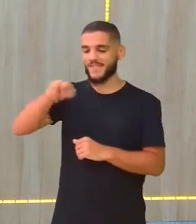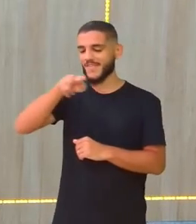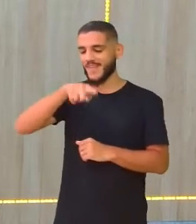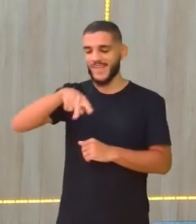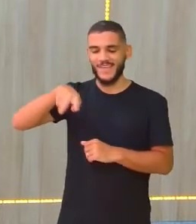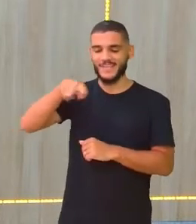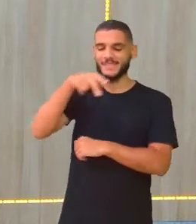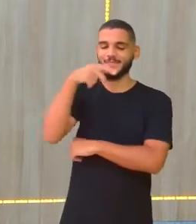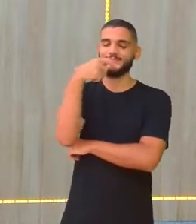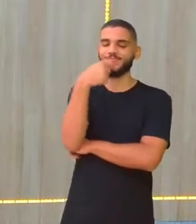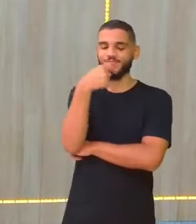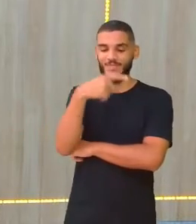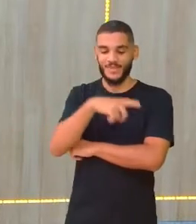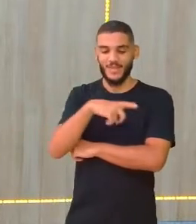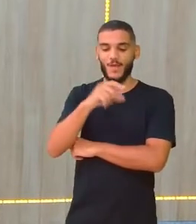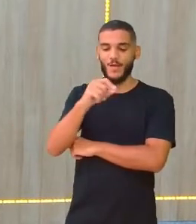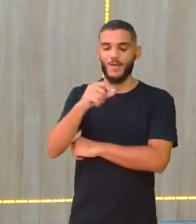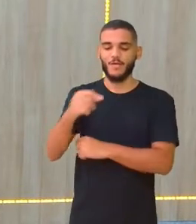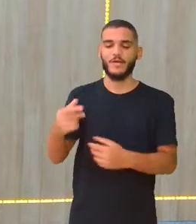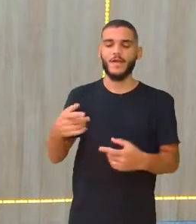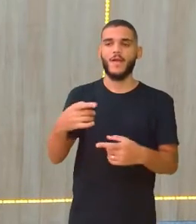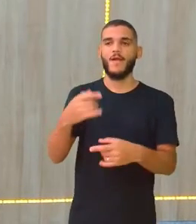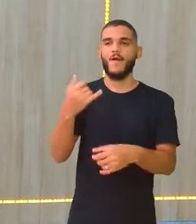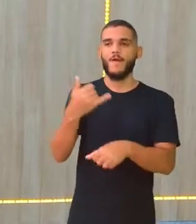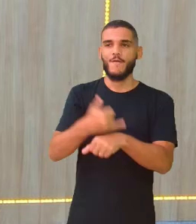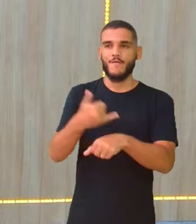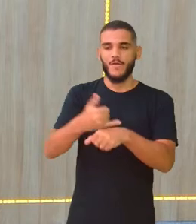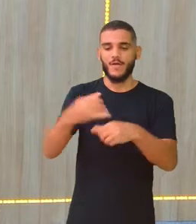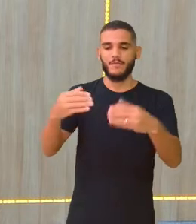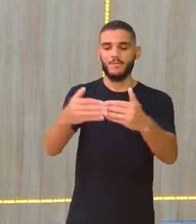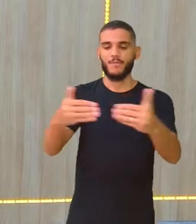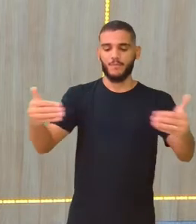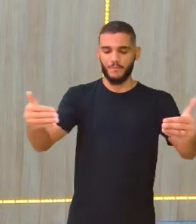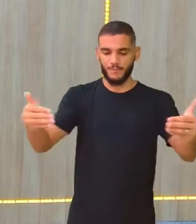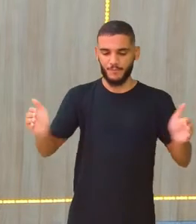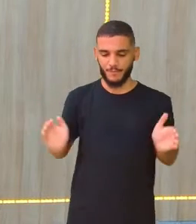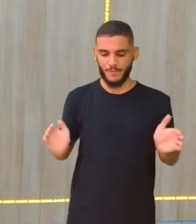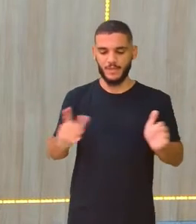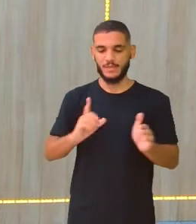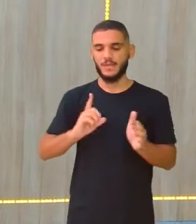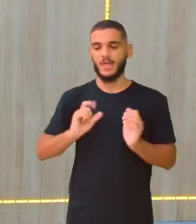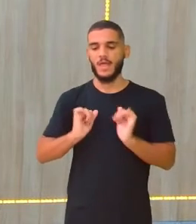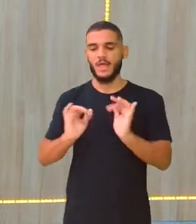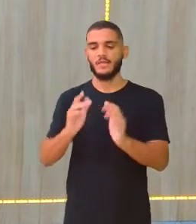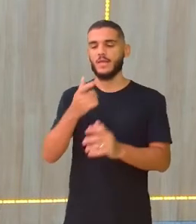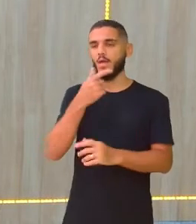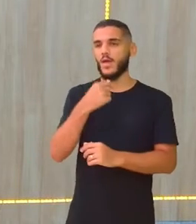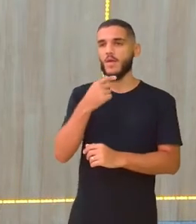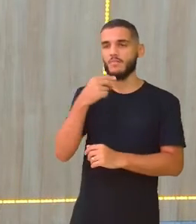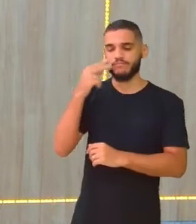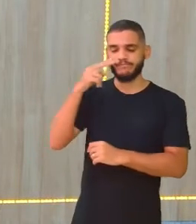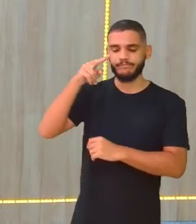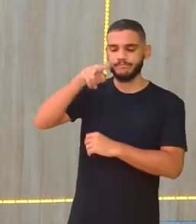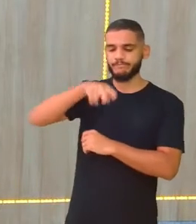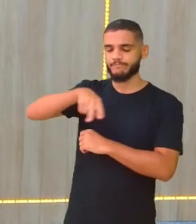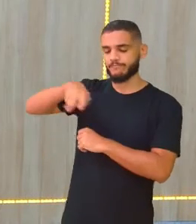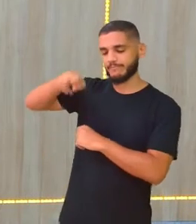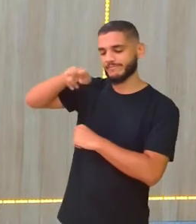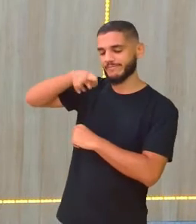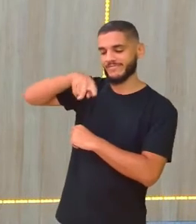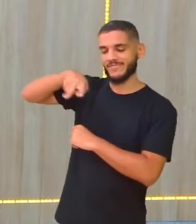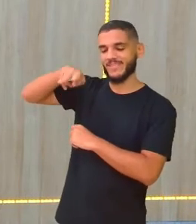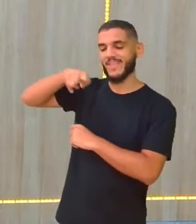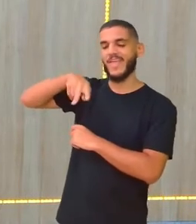já teve aqui um gradeamento, Aqui em cima teve um gradeamento, então já teve uma atividade humana. Mas ela observa lá embaixo uma